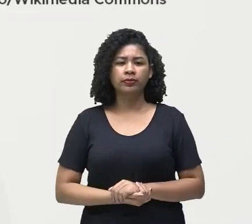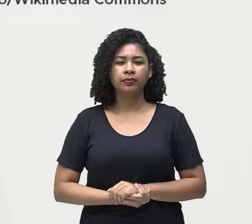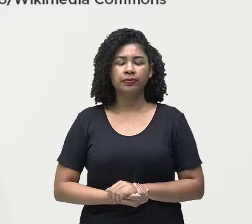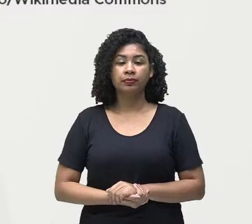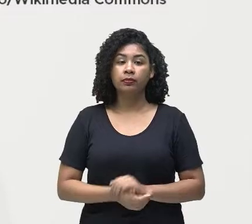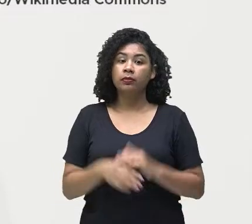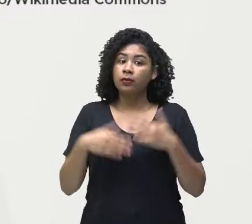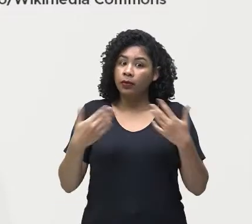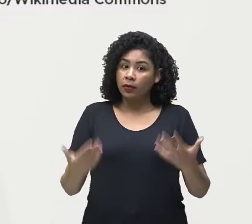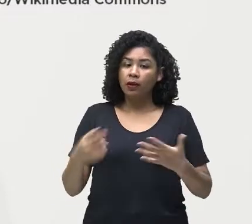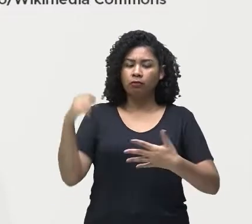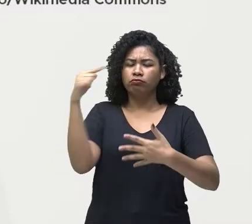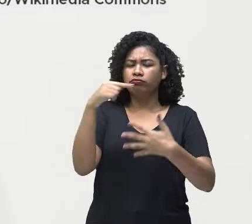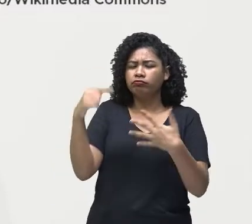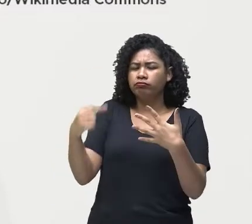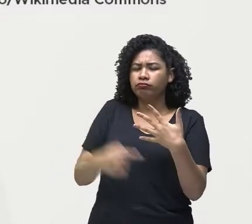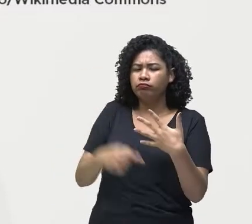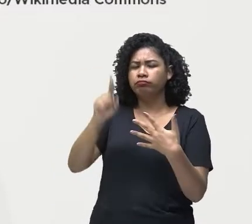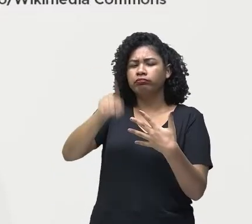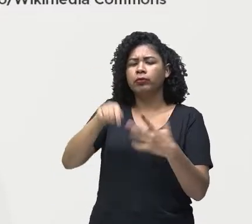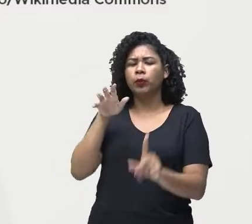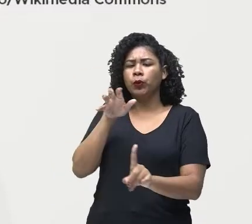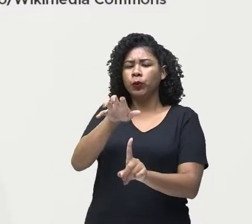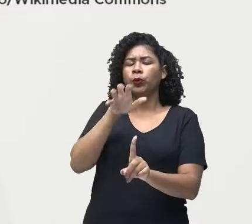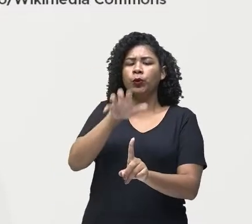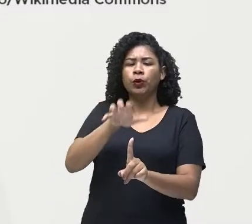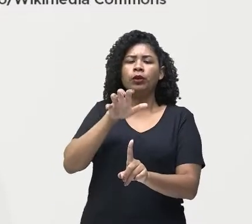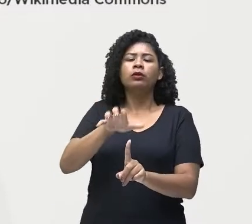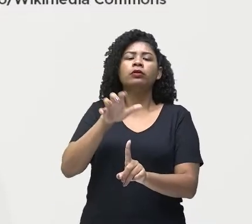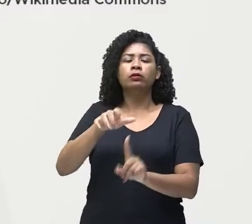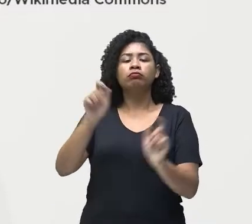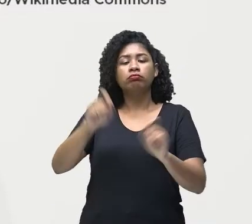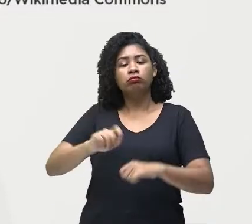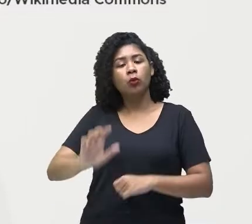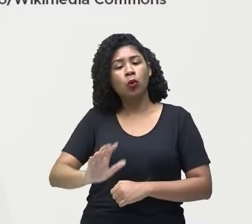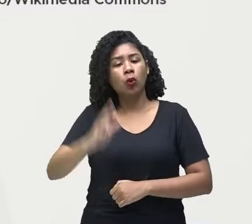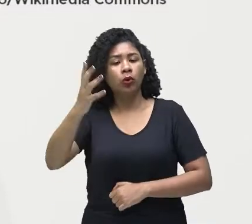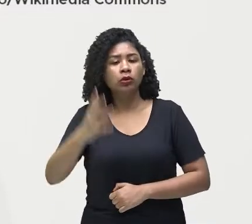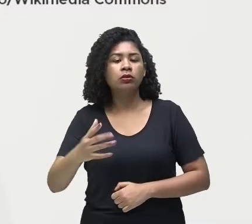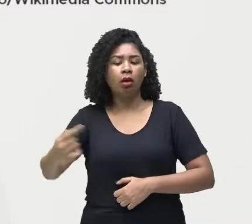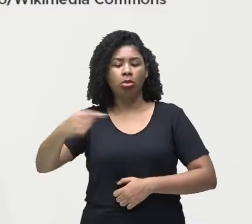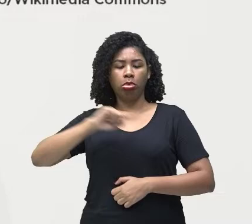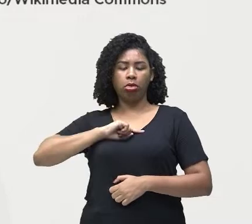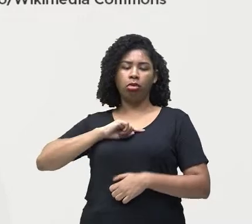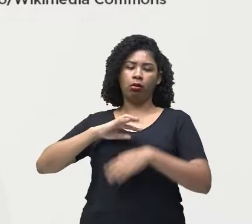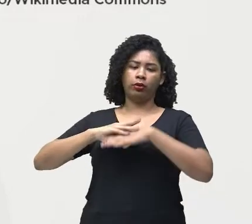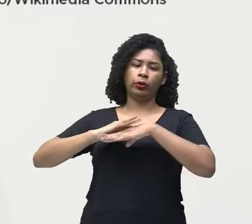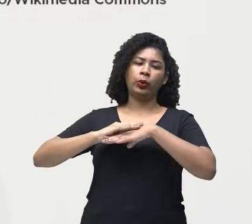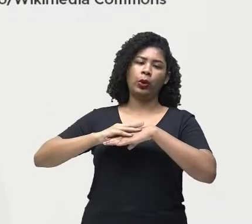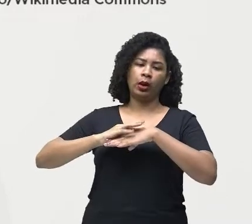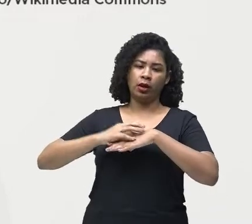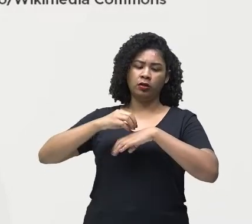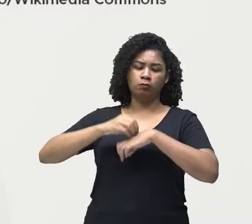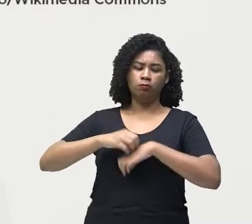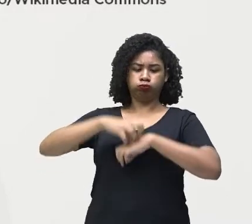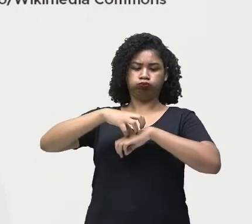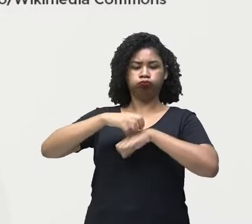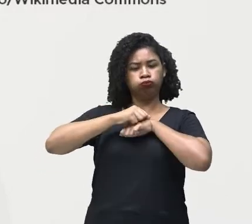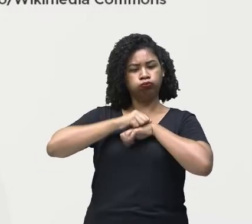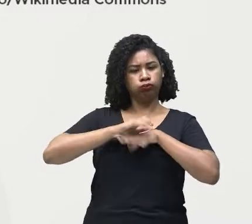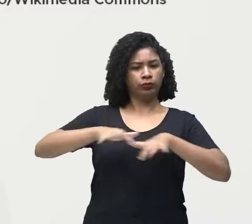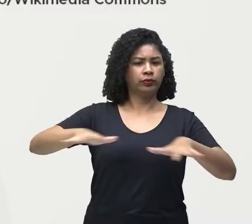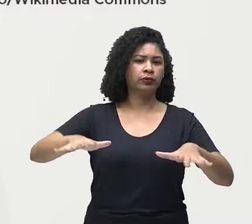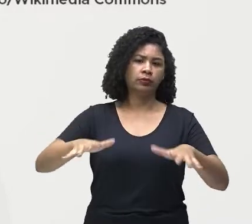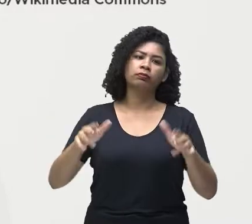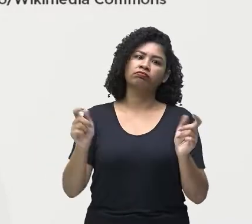radioativos. Então, esses são um dos causadores dessas infecções que podem gerar surtos.